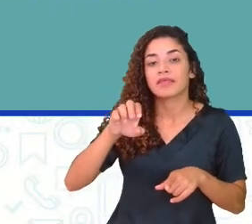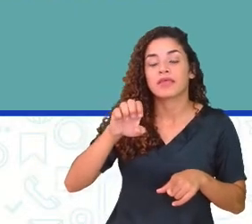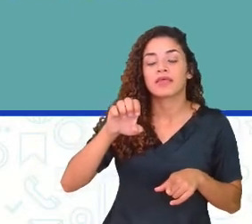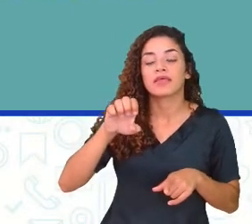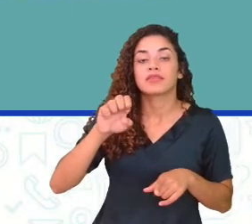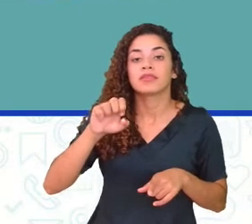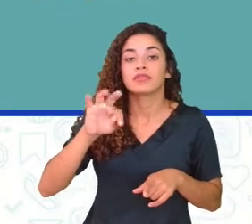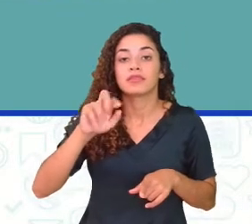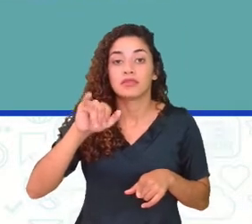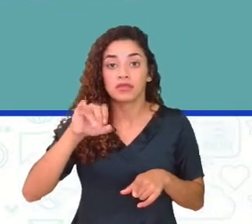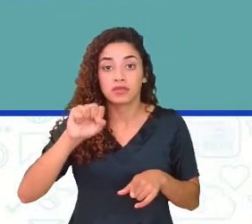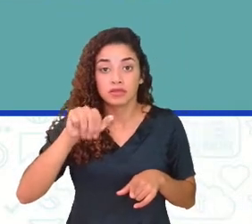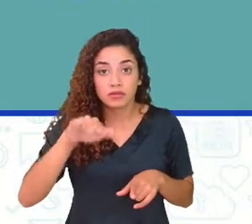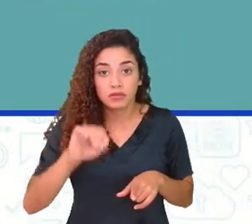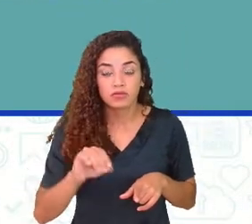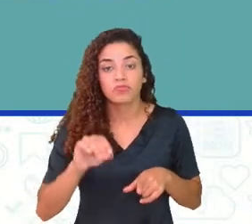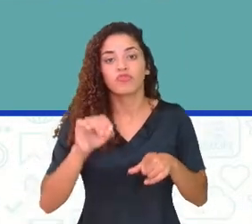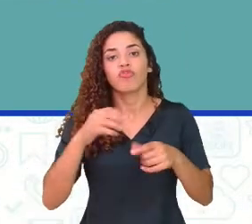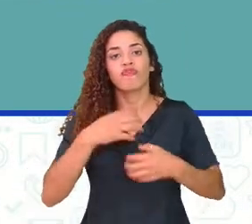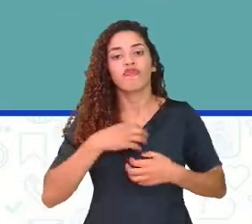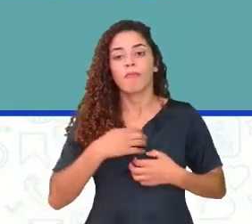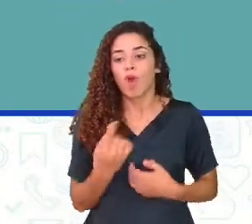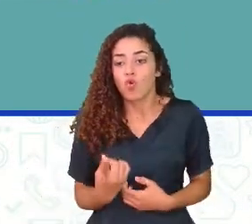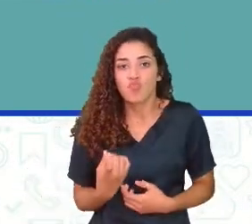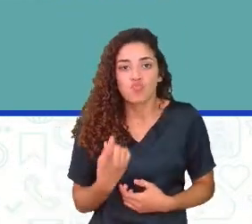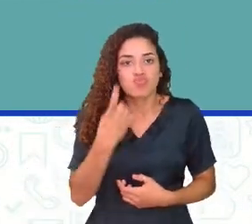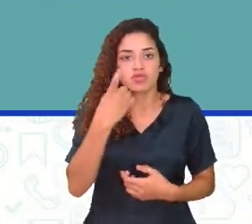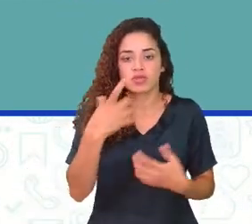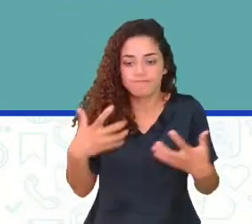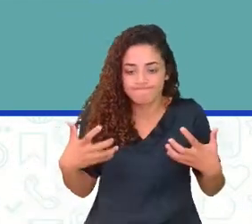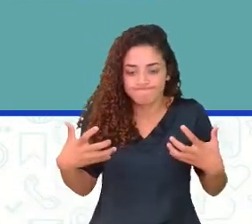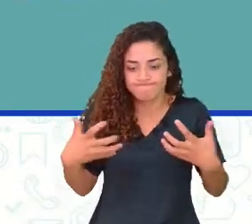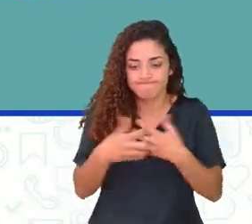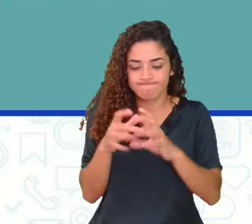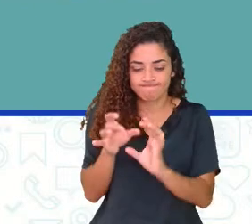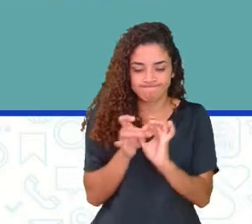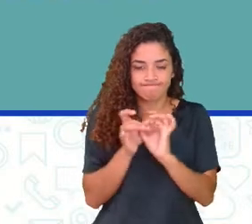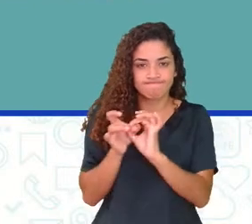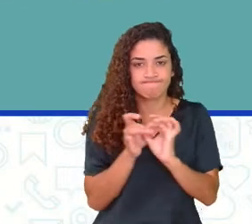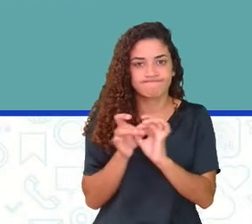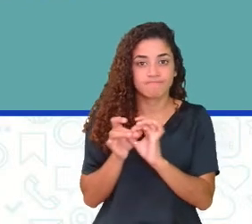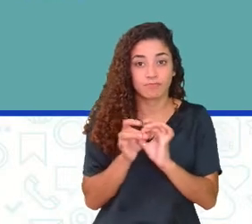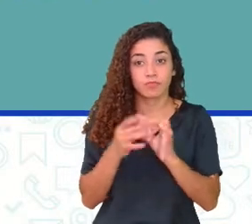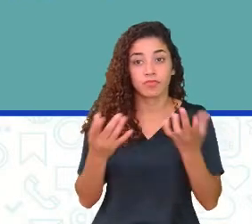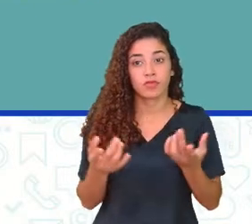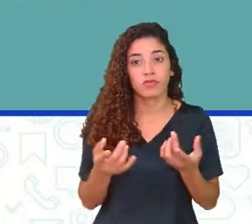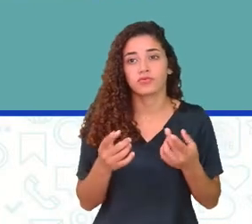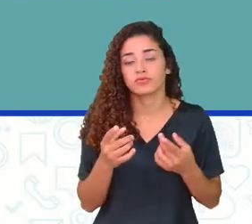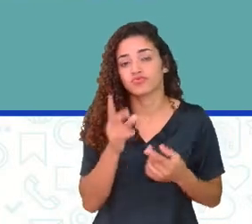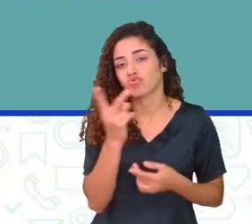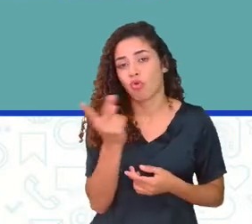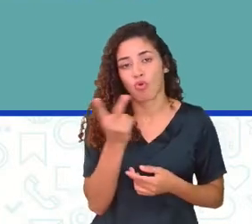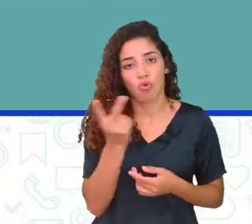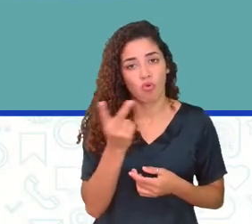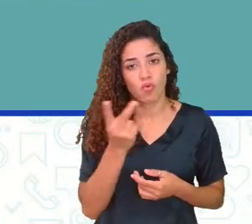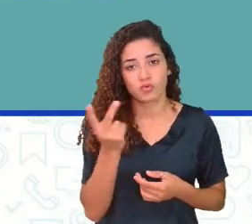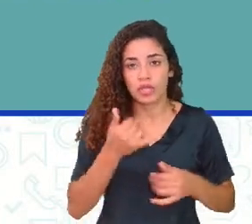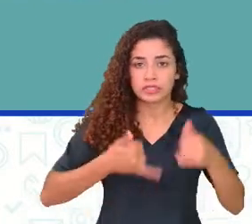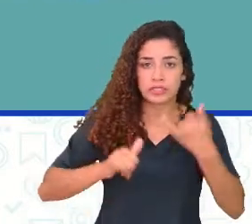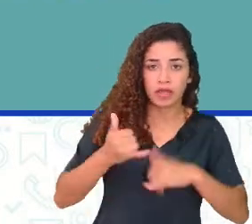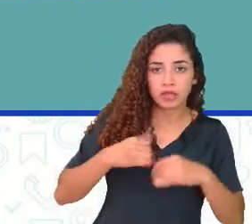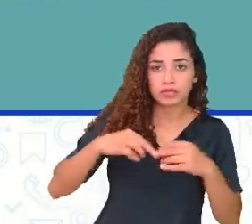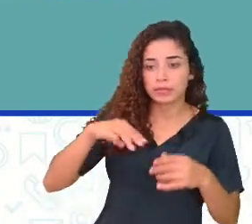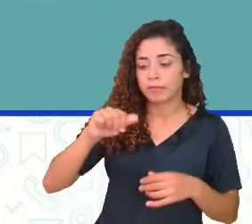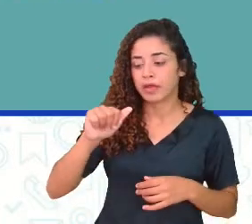eles vão estudar de forma única, né? Tanto a questão do magnetismo como a questão da